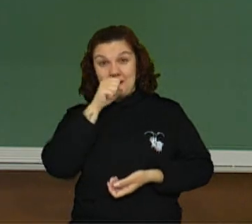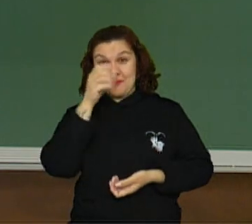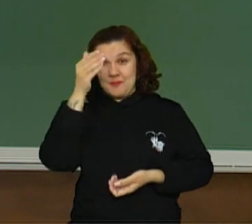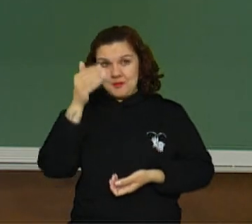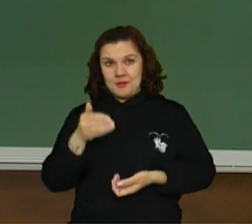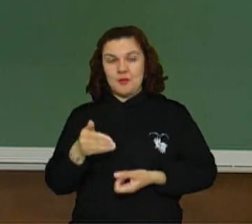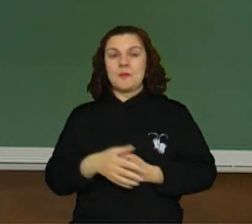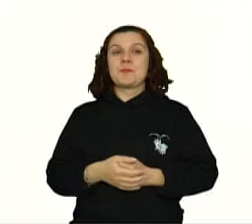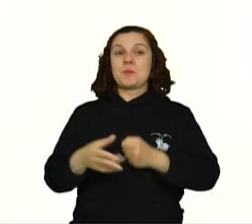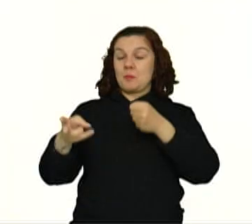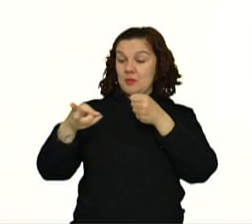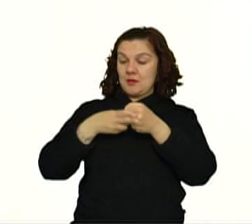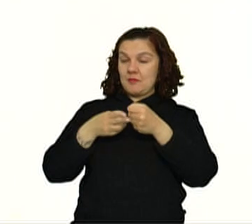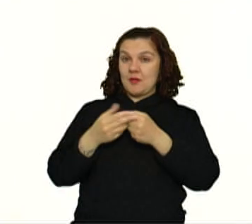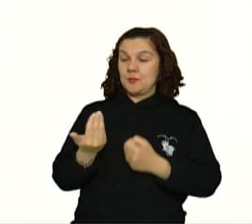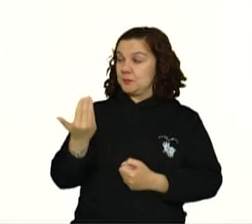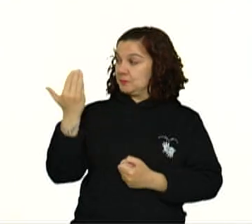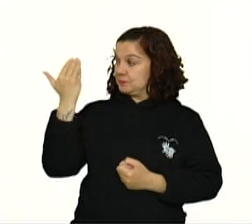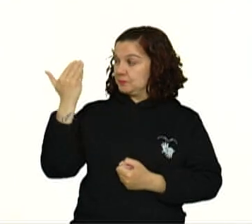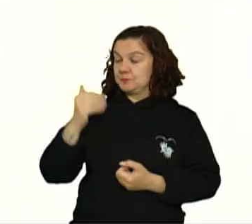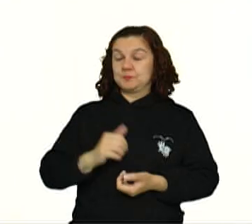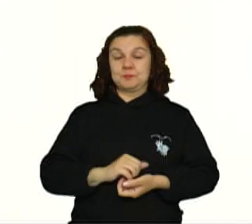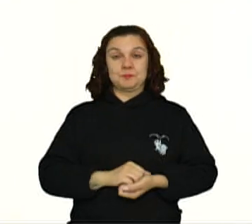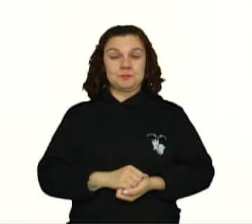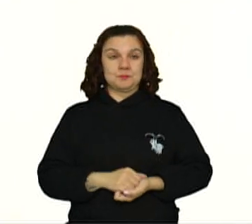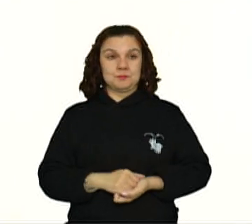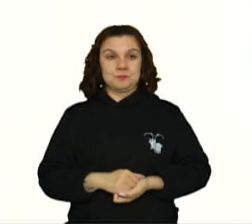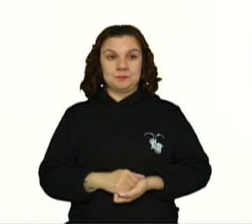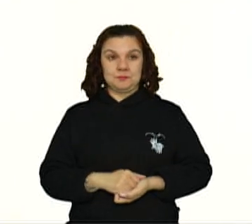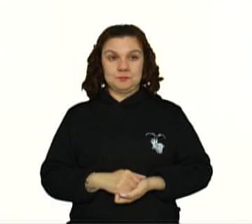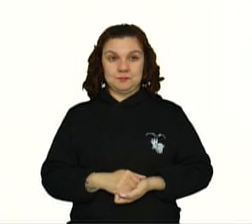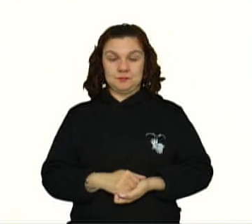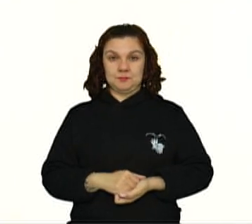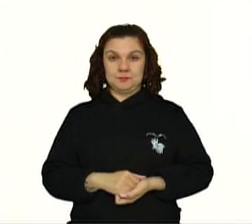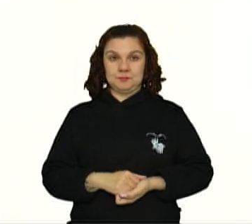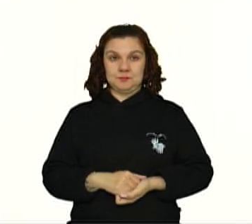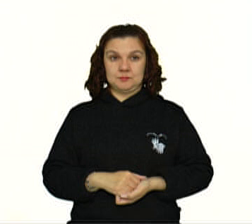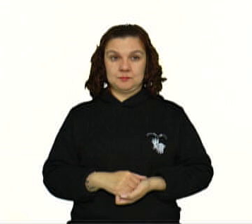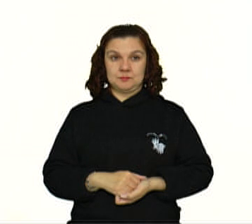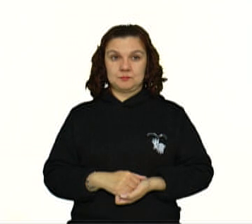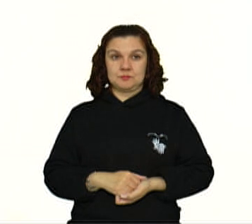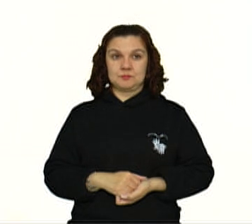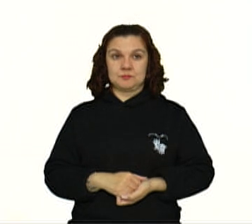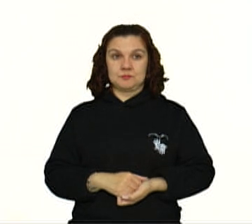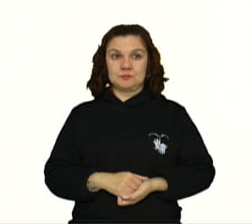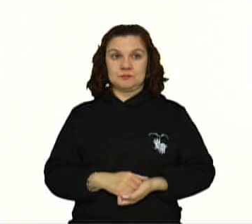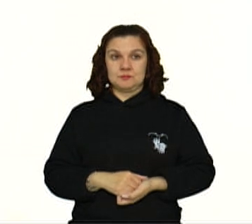Os verbos de ligação, ser, estar, ficar, parecer, permanecer,